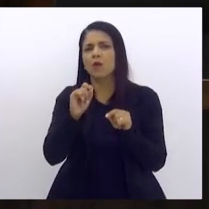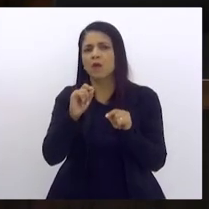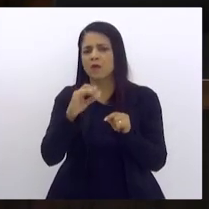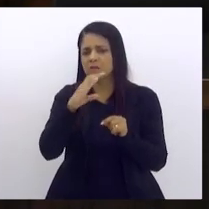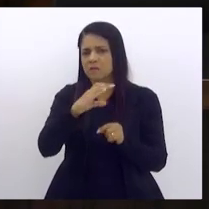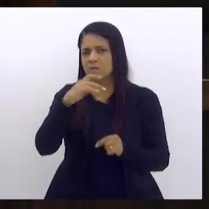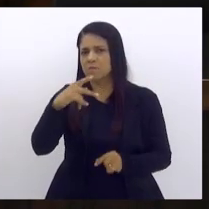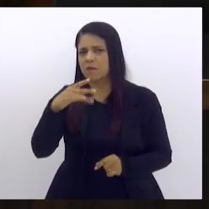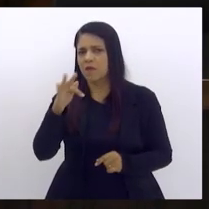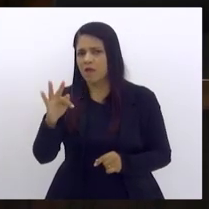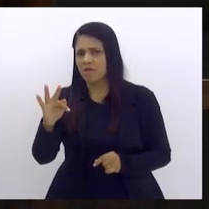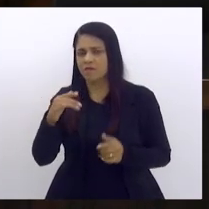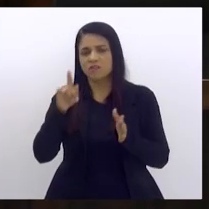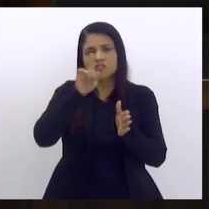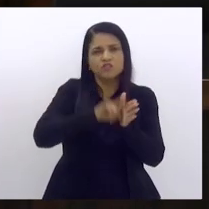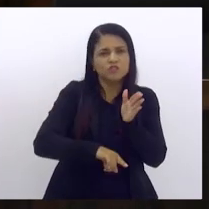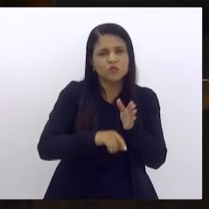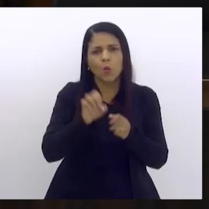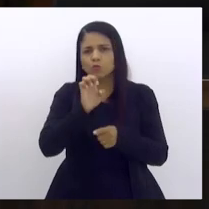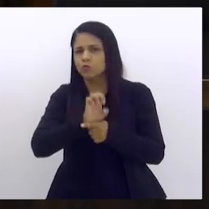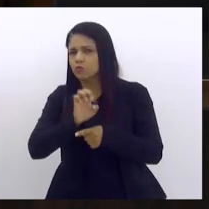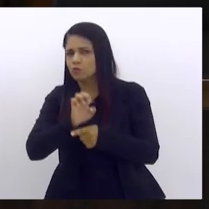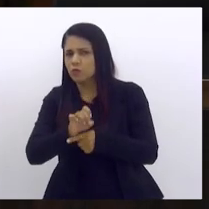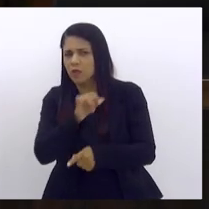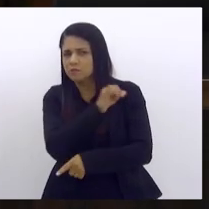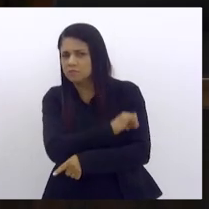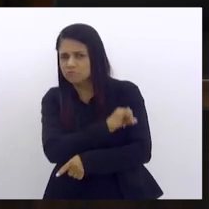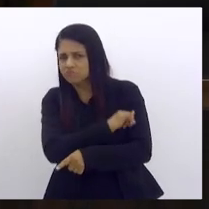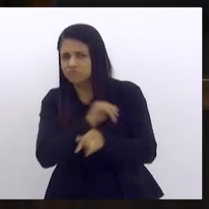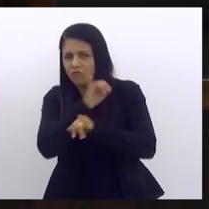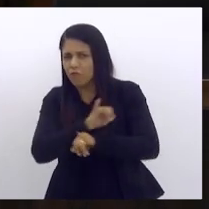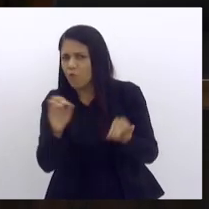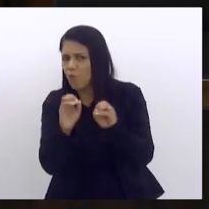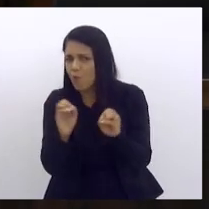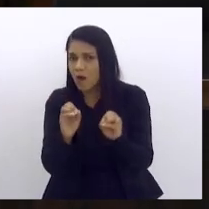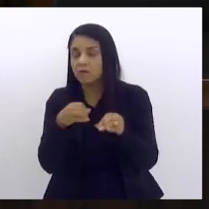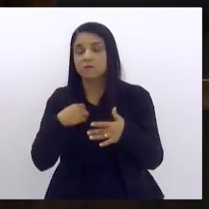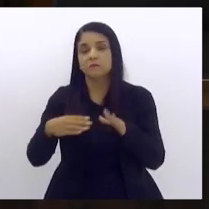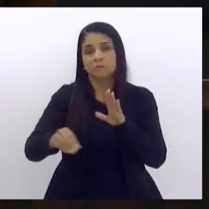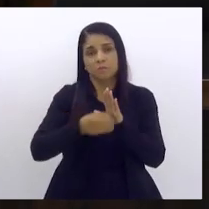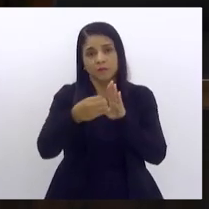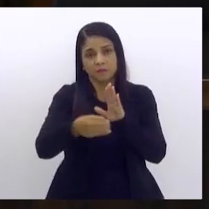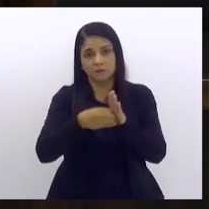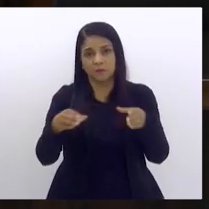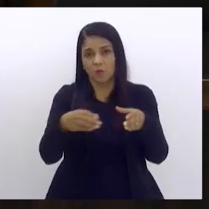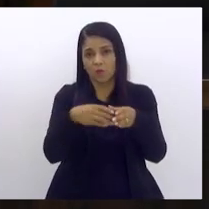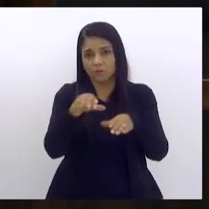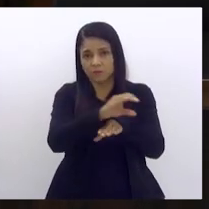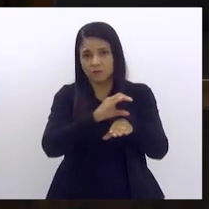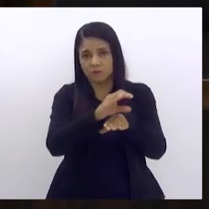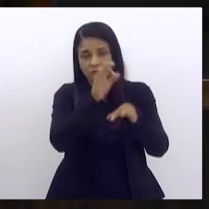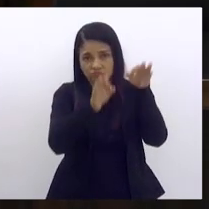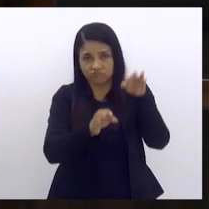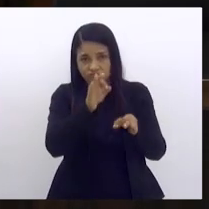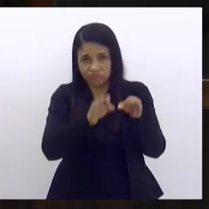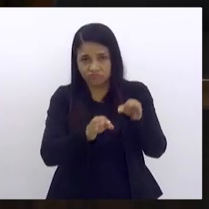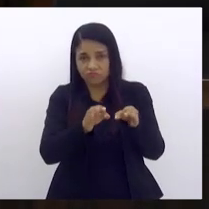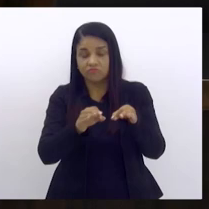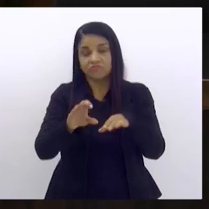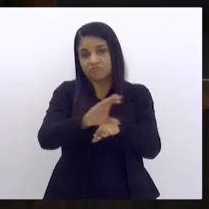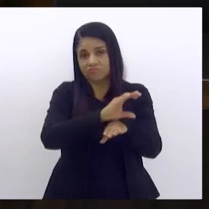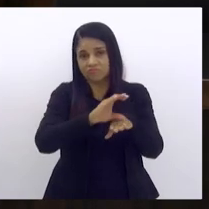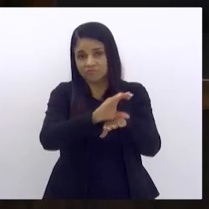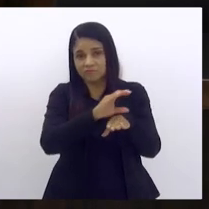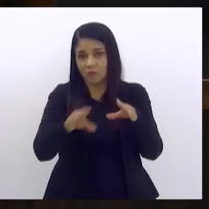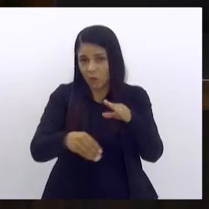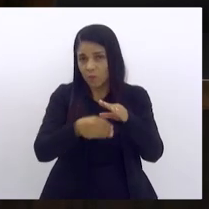de descontos no Estado e da outras providências. Pareceres das comissões de Constituição e Justiça pela constitucionalidade